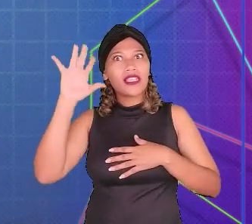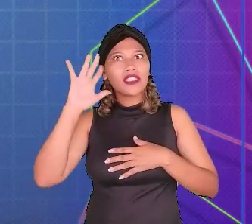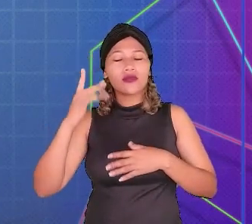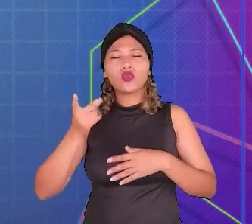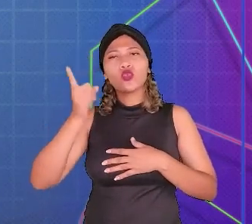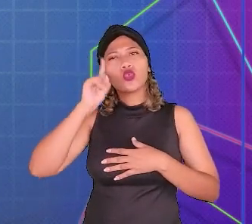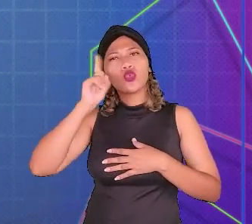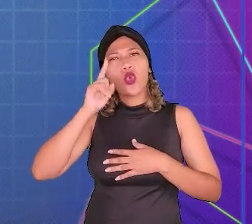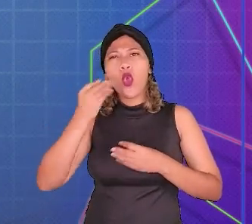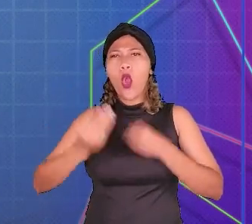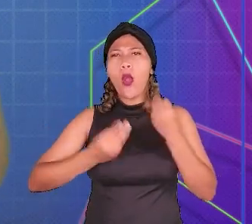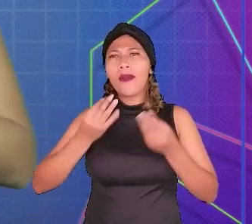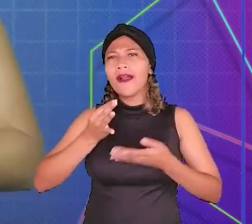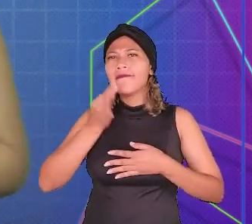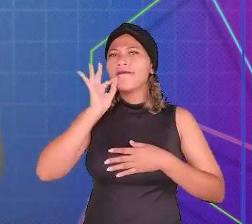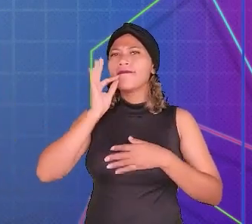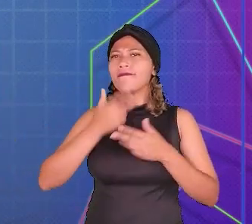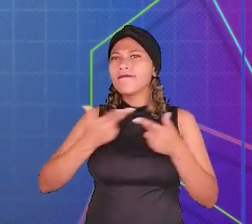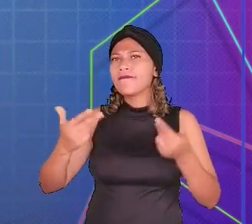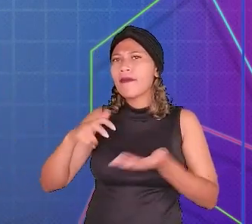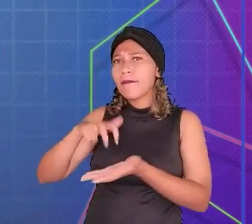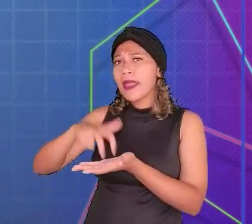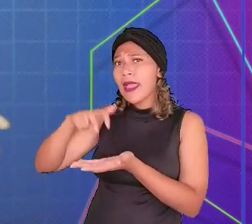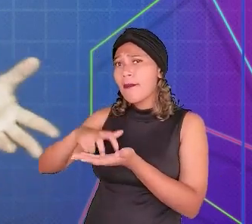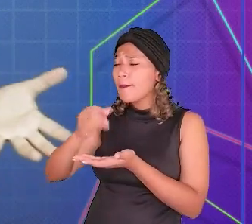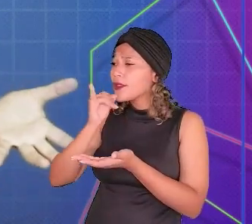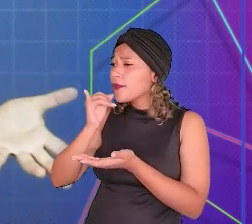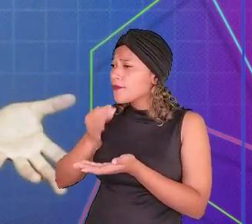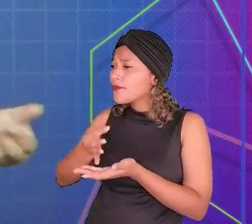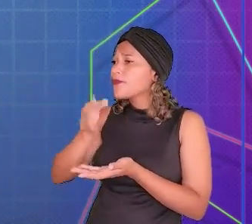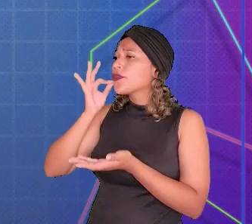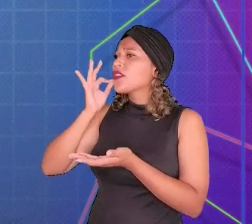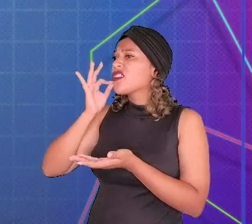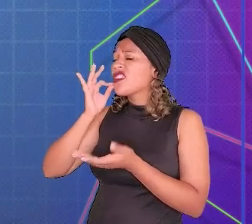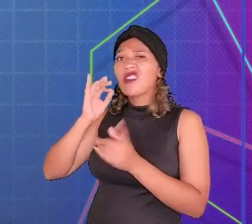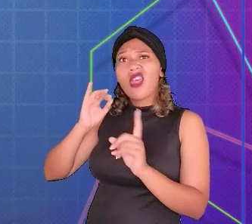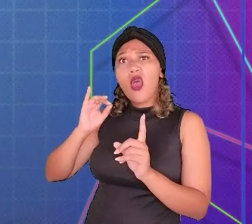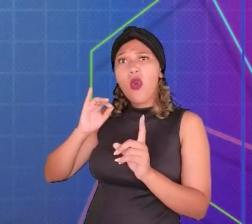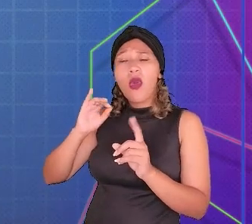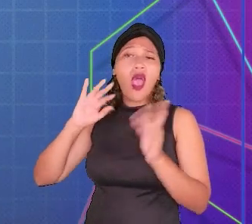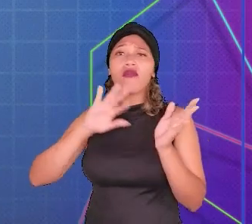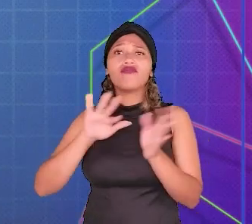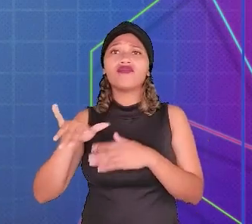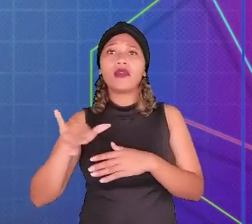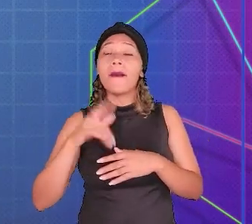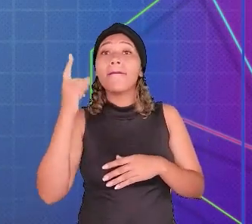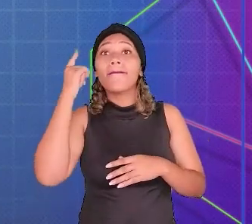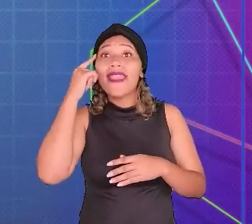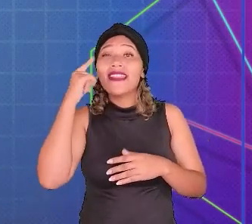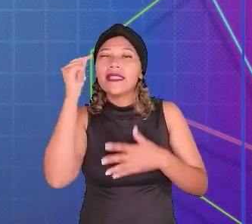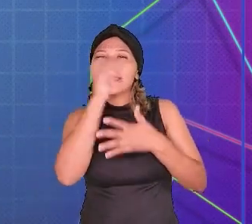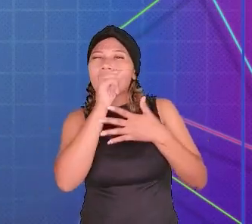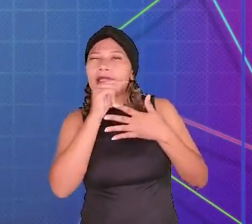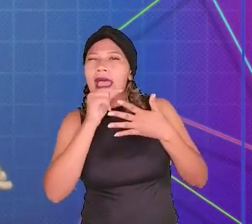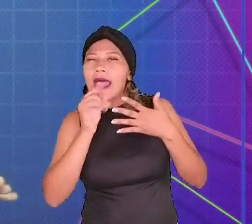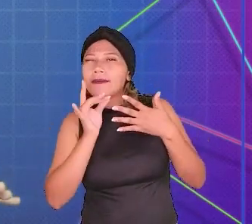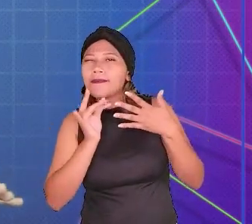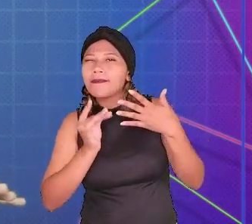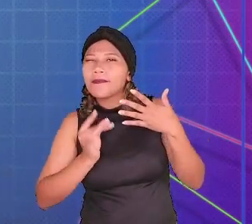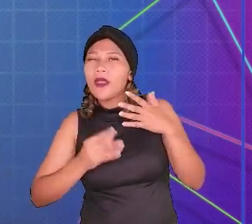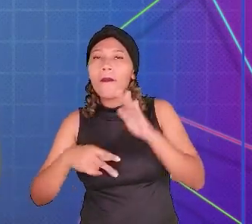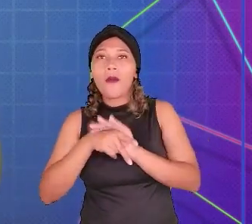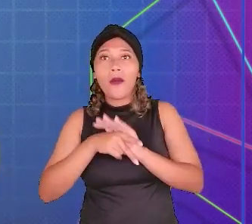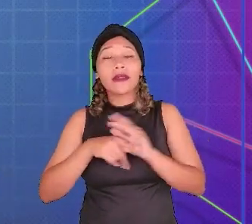cotidiano. Como seria o café da manhã, por exemplo? Ou ele tomaria café da manhã? Pense na personalidade dele. Por outro